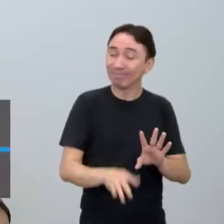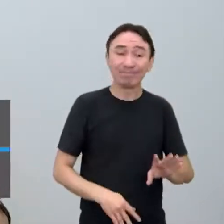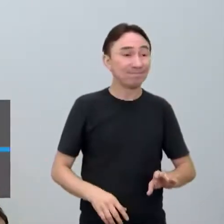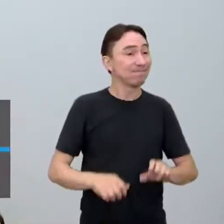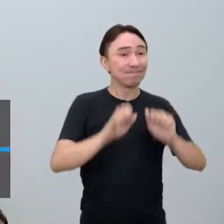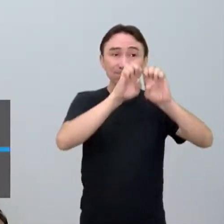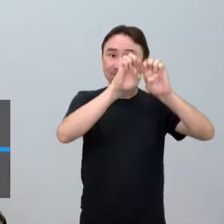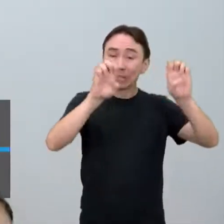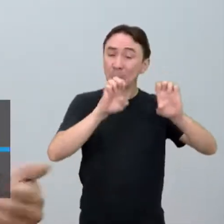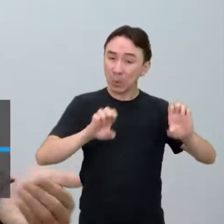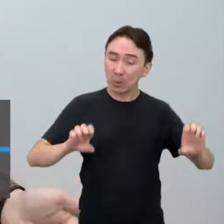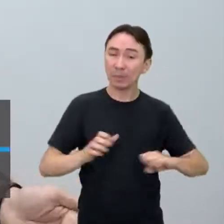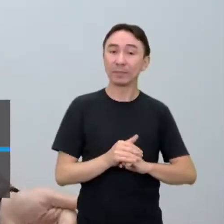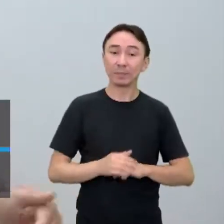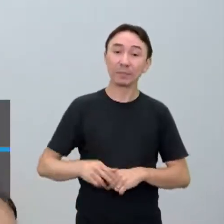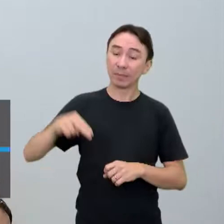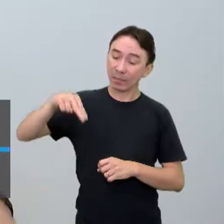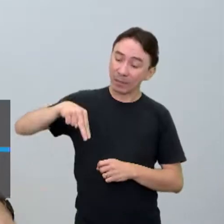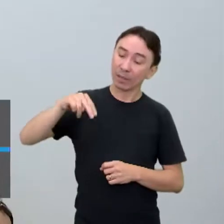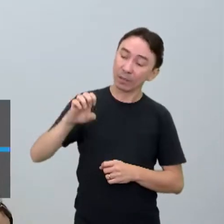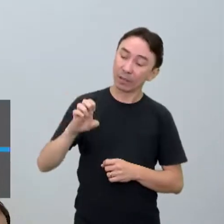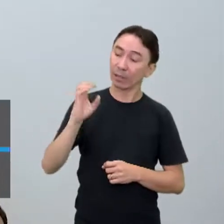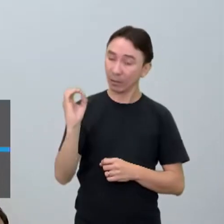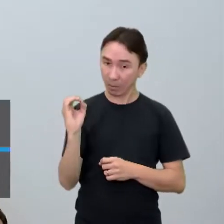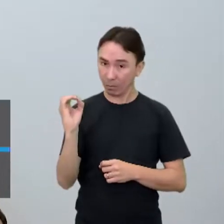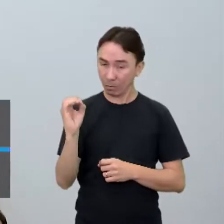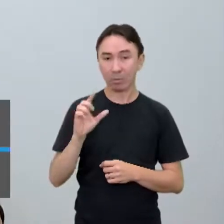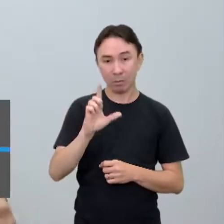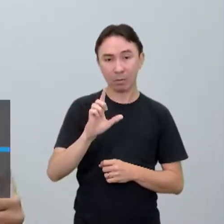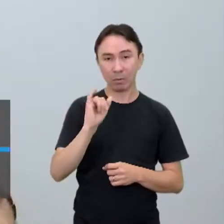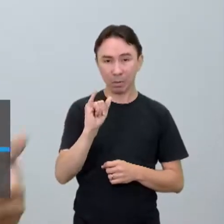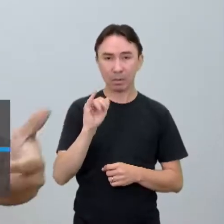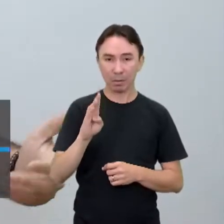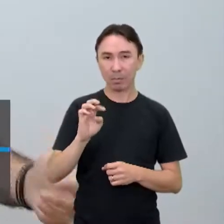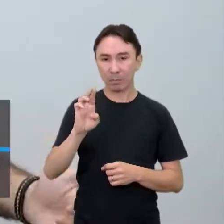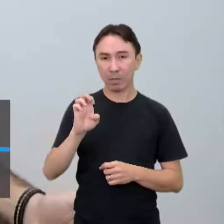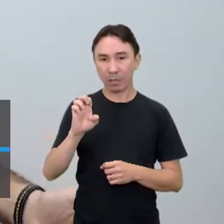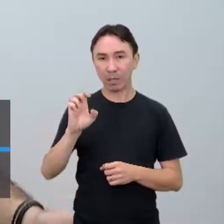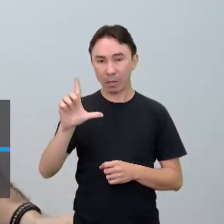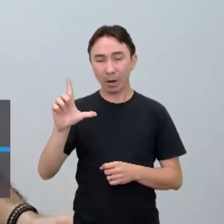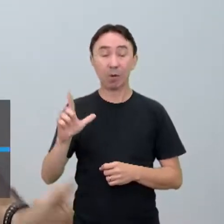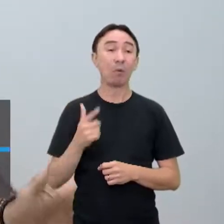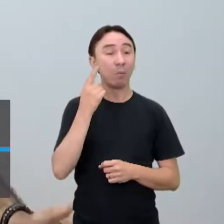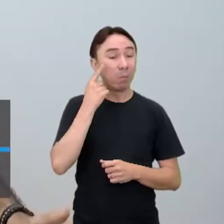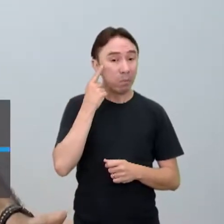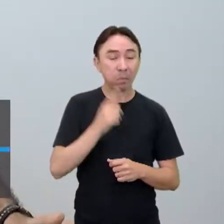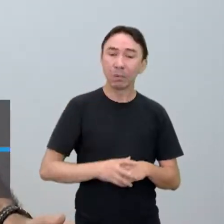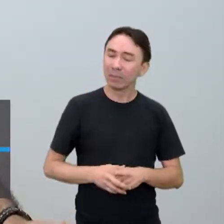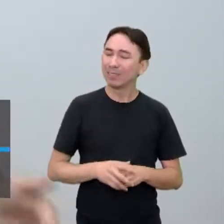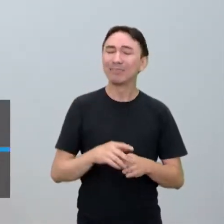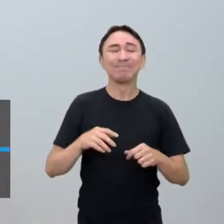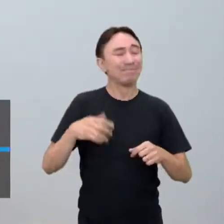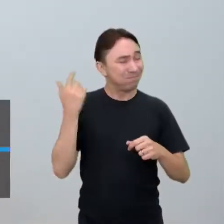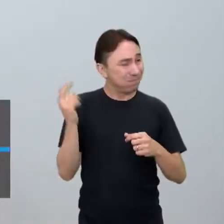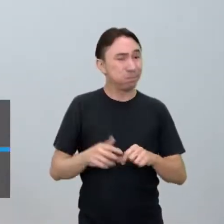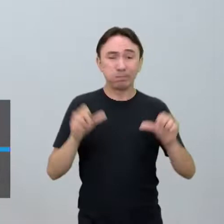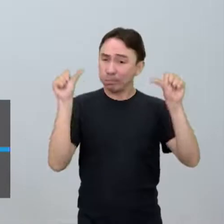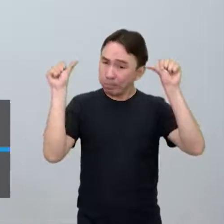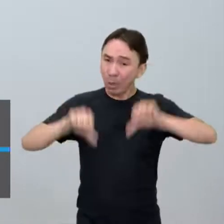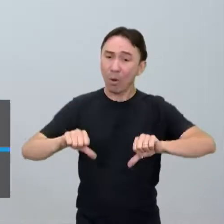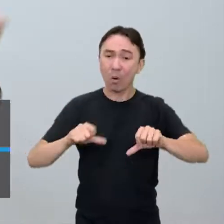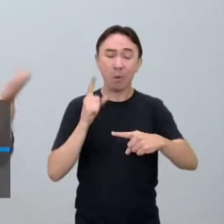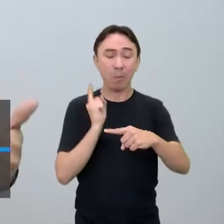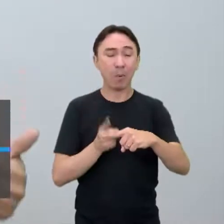forma, foi se enraizando com ela uma maior estratificação social. Porque essas